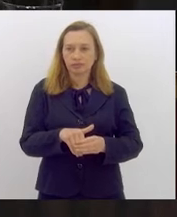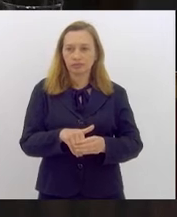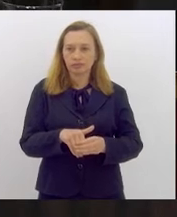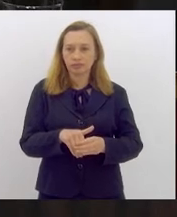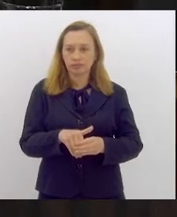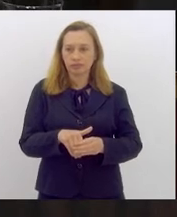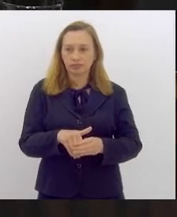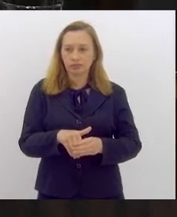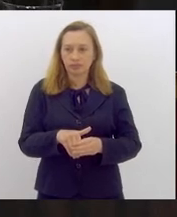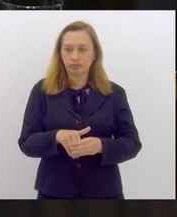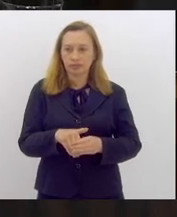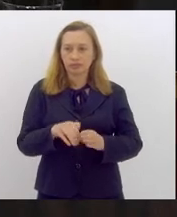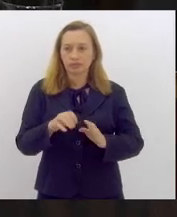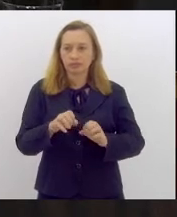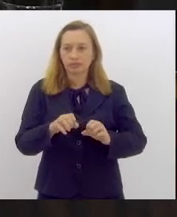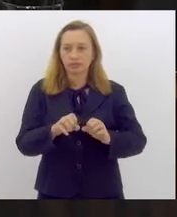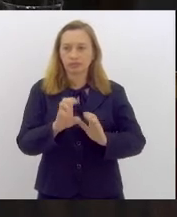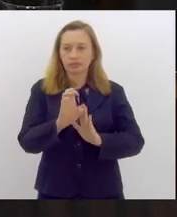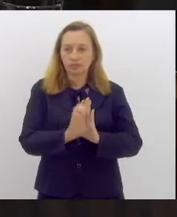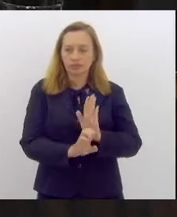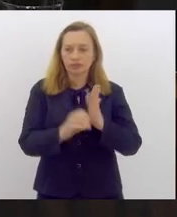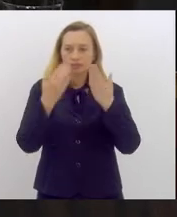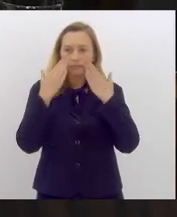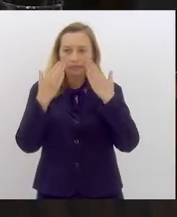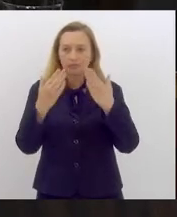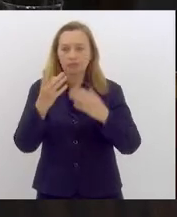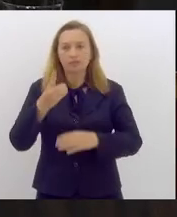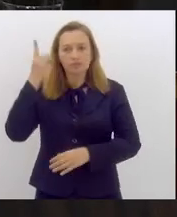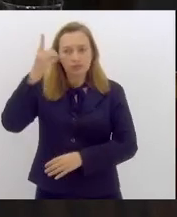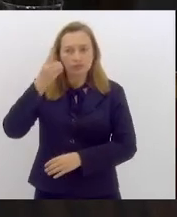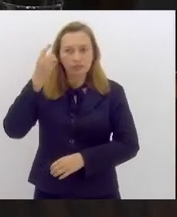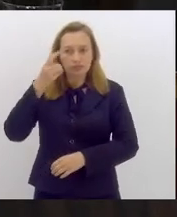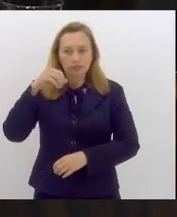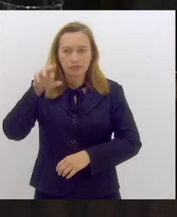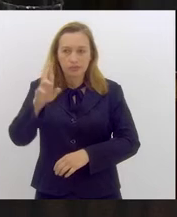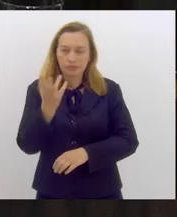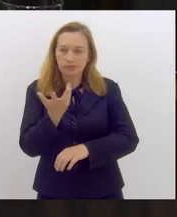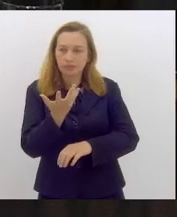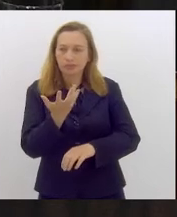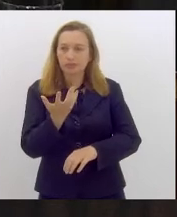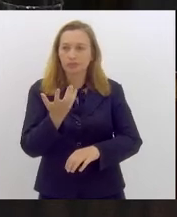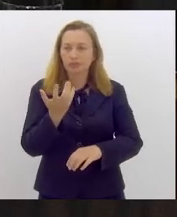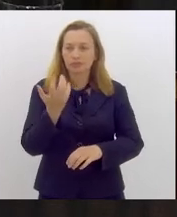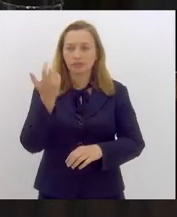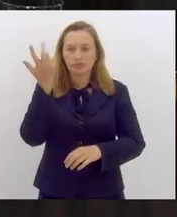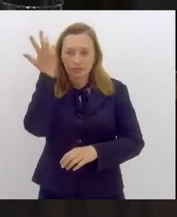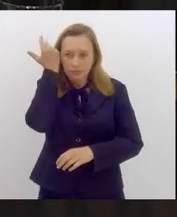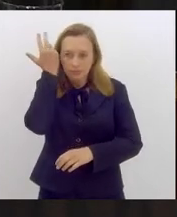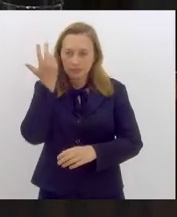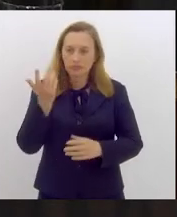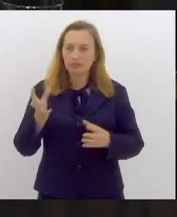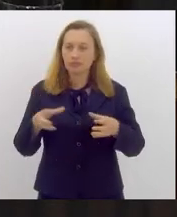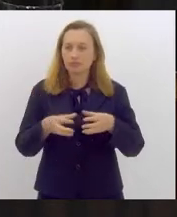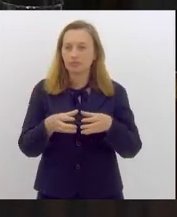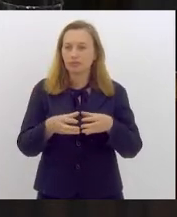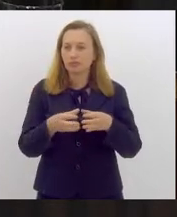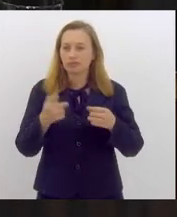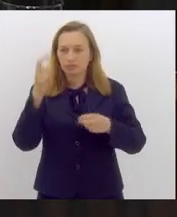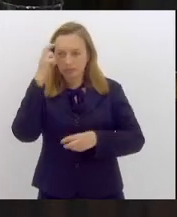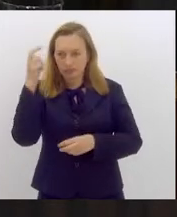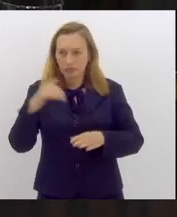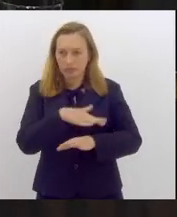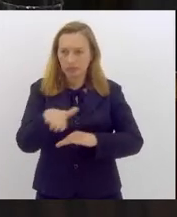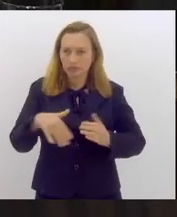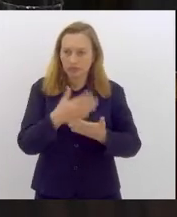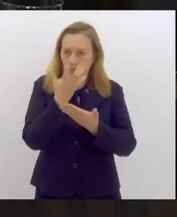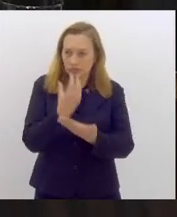Em votação, a emenda apresentada pelo deputado Eliomar Coelho na comissão de Cultura. Os senhores